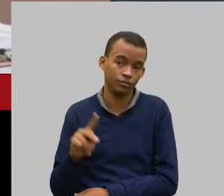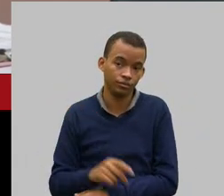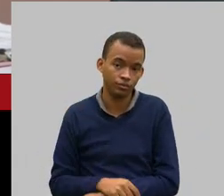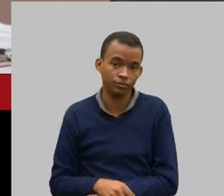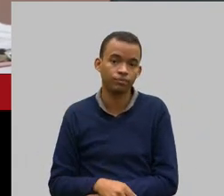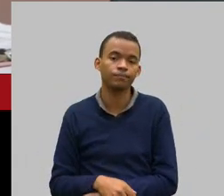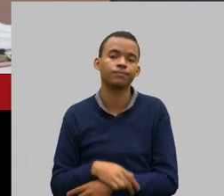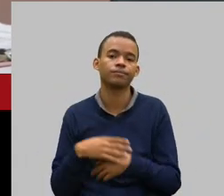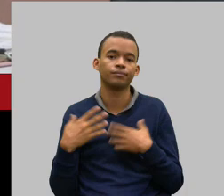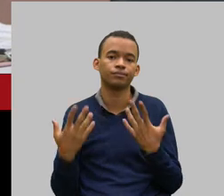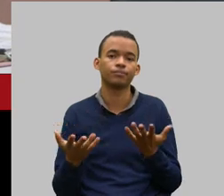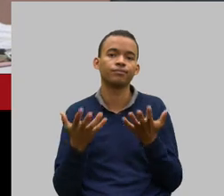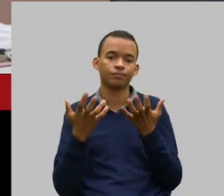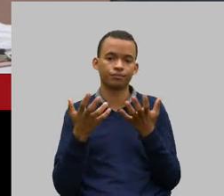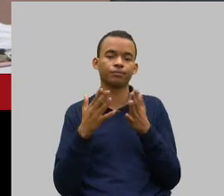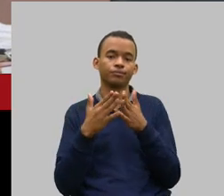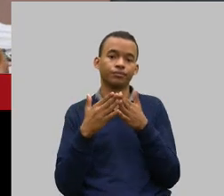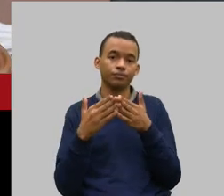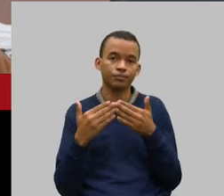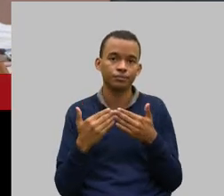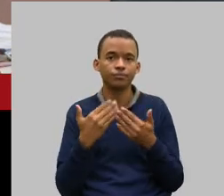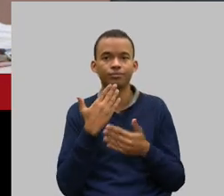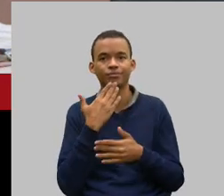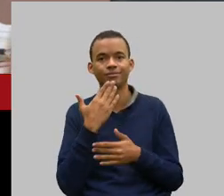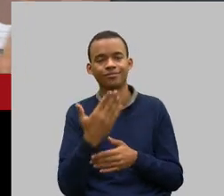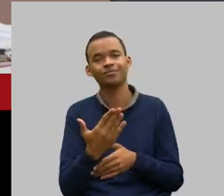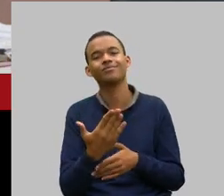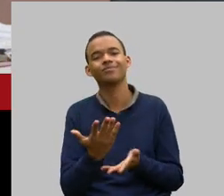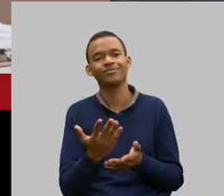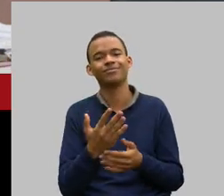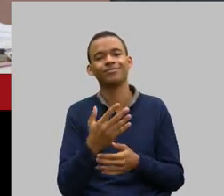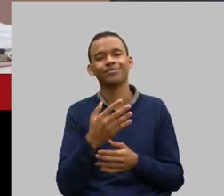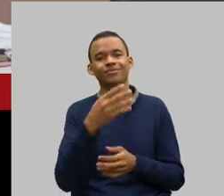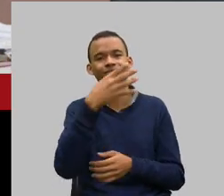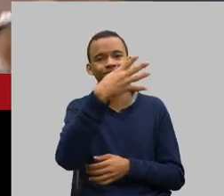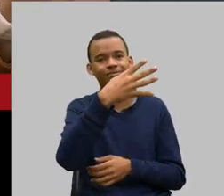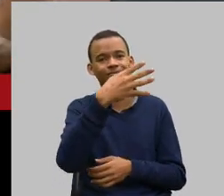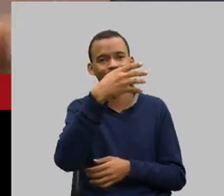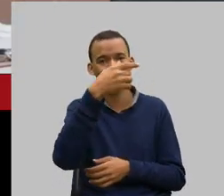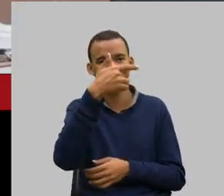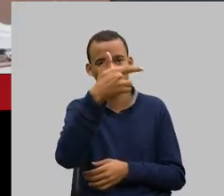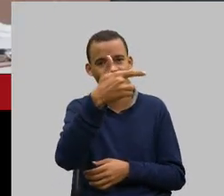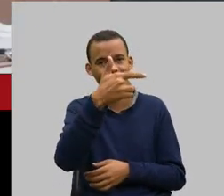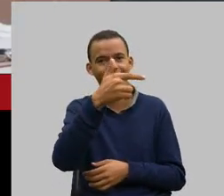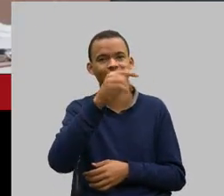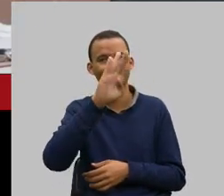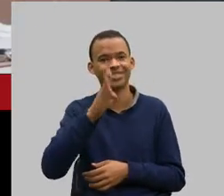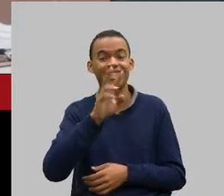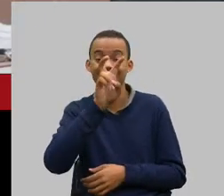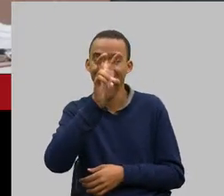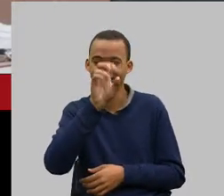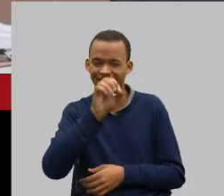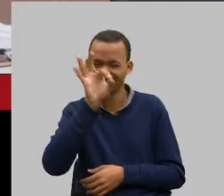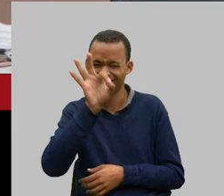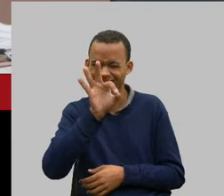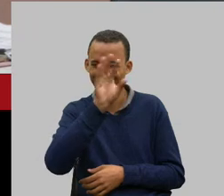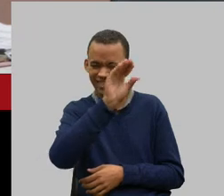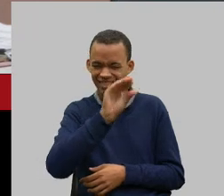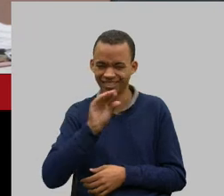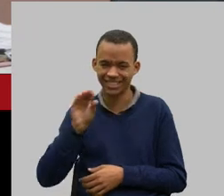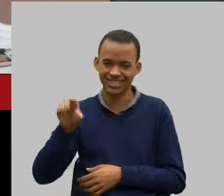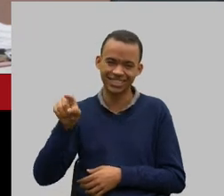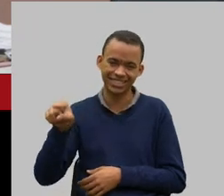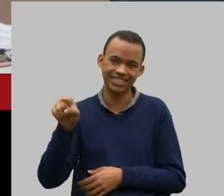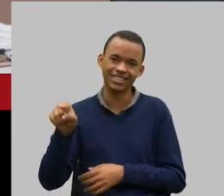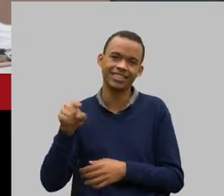Aí sim de pedir né que esse desses 40 bilhões aí pode ser 50% PR minha região que eu tô muito satisfeita e também